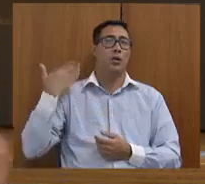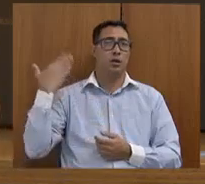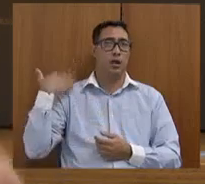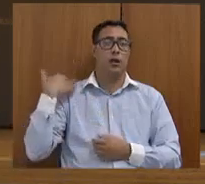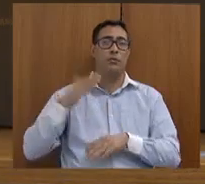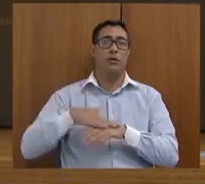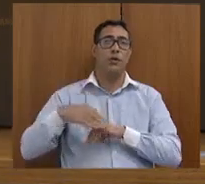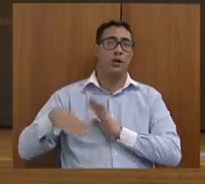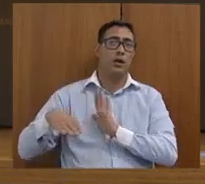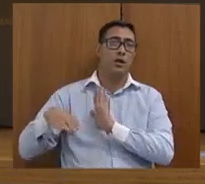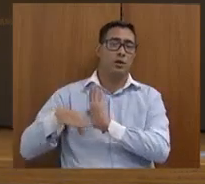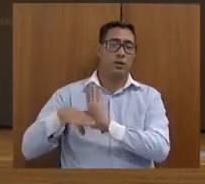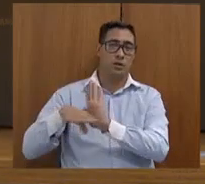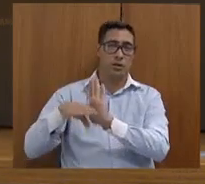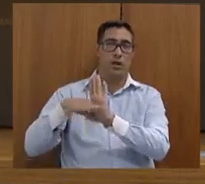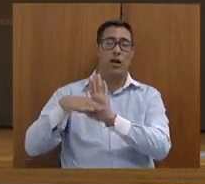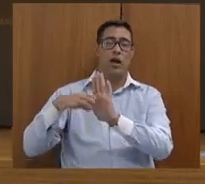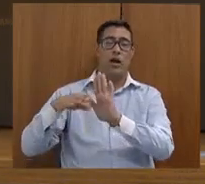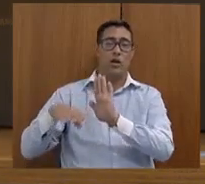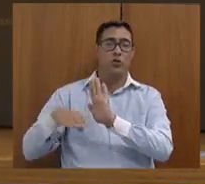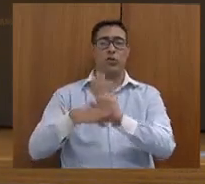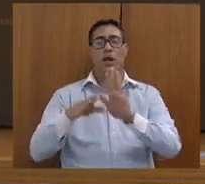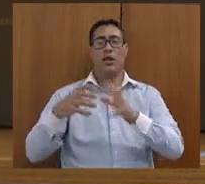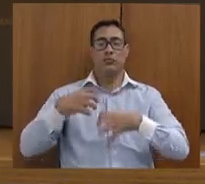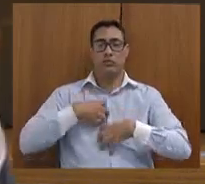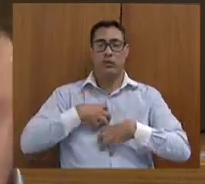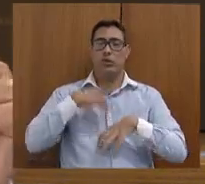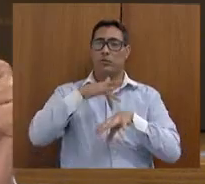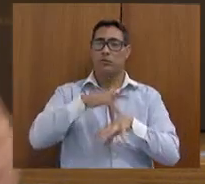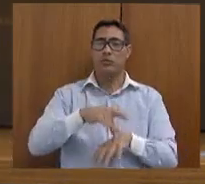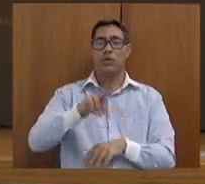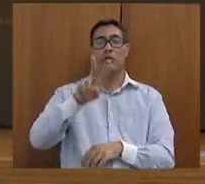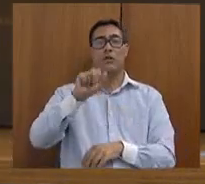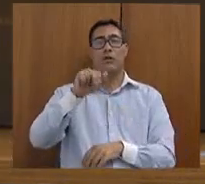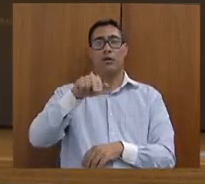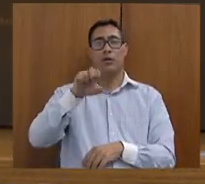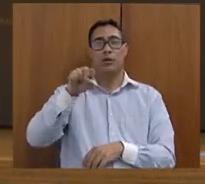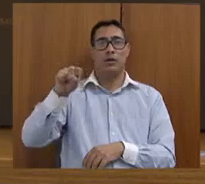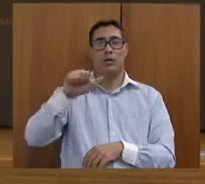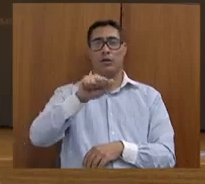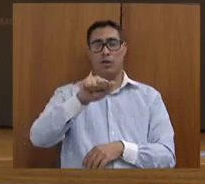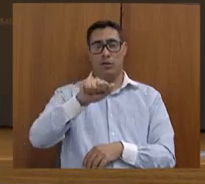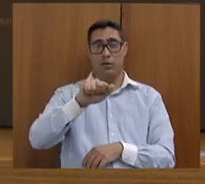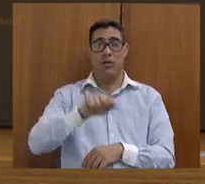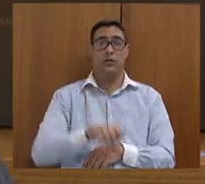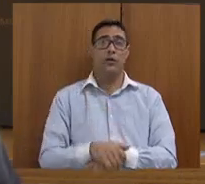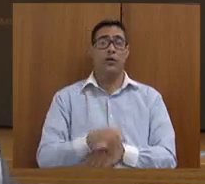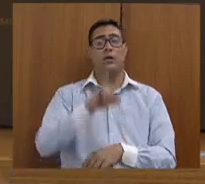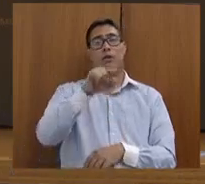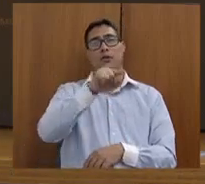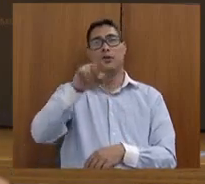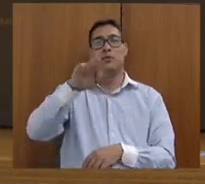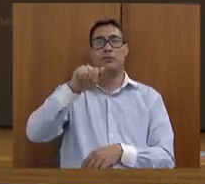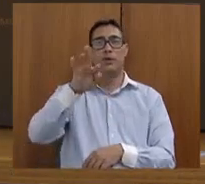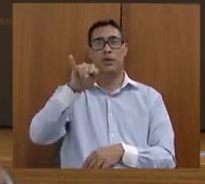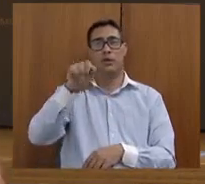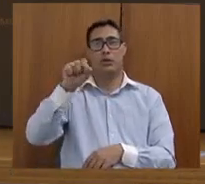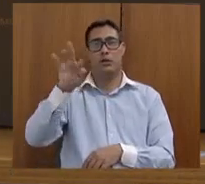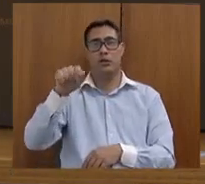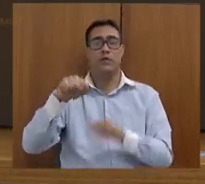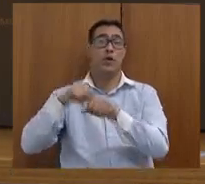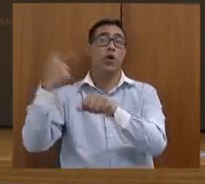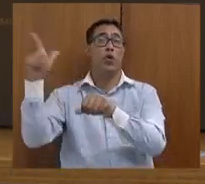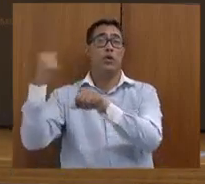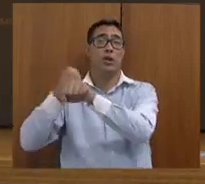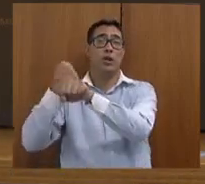sensibilizava nesse Guimarães que o Murilo ring já tinha feito uma escola o João Batista já tinha feito outra escola lá